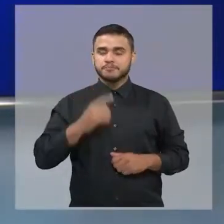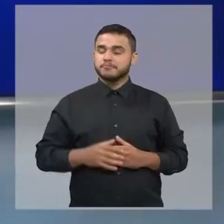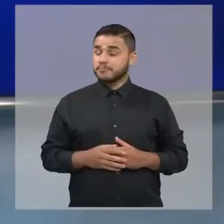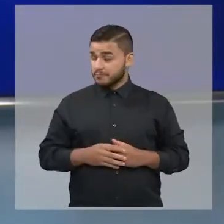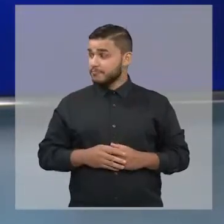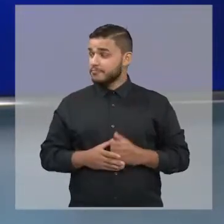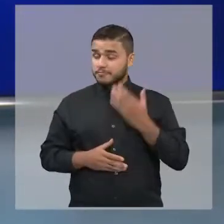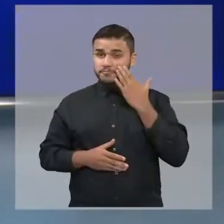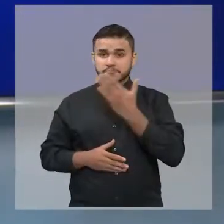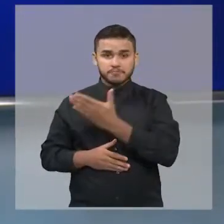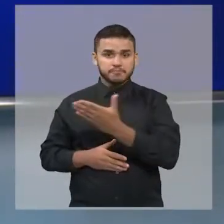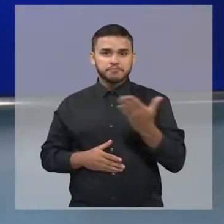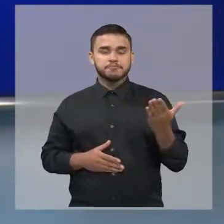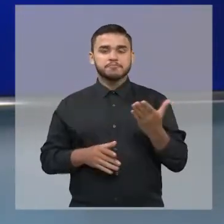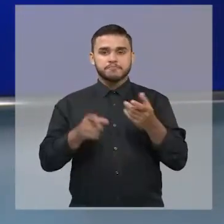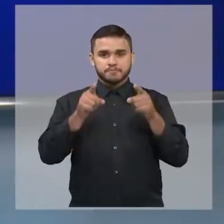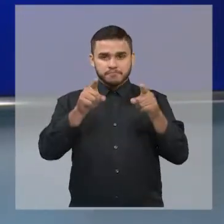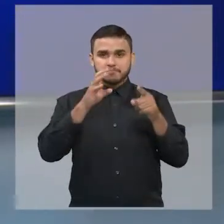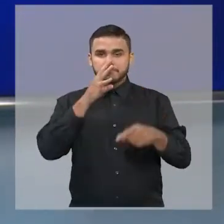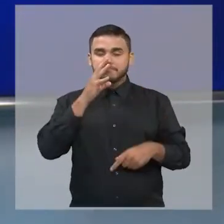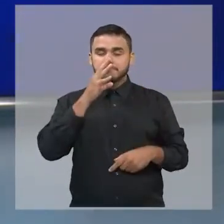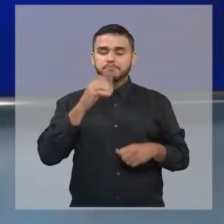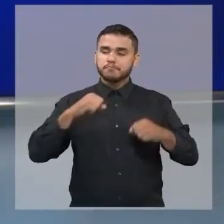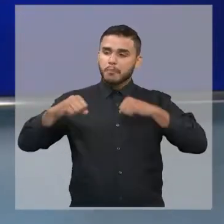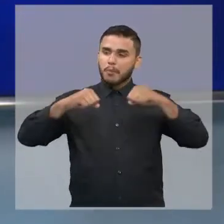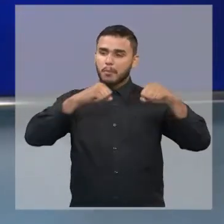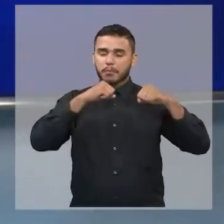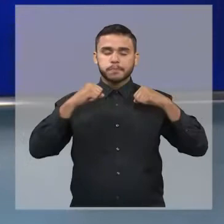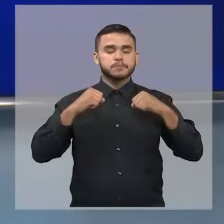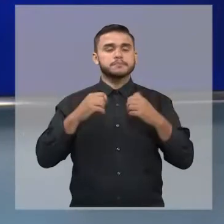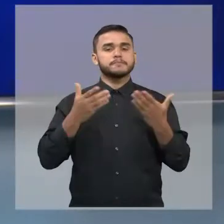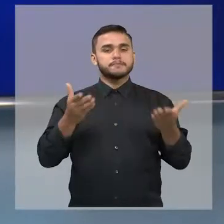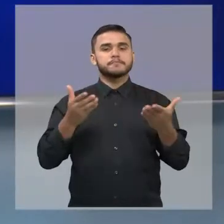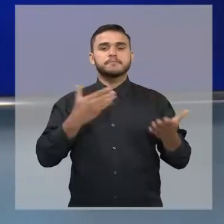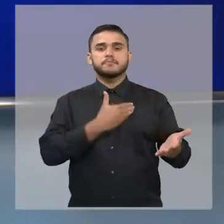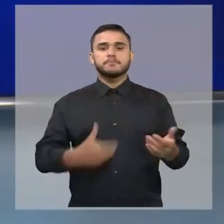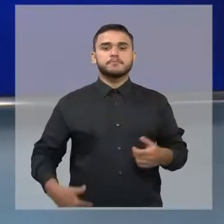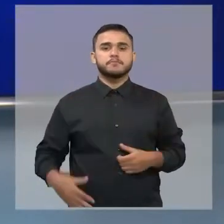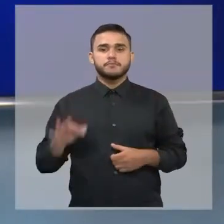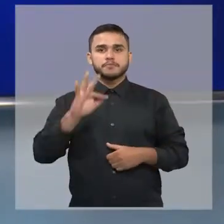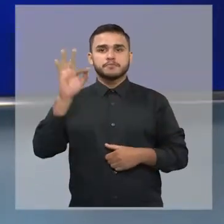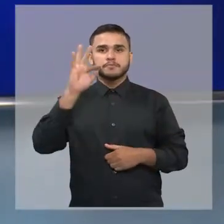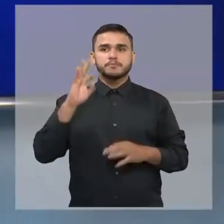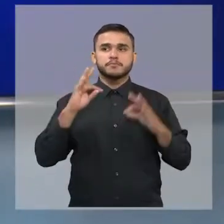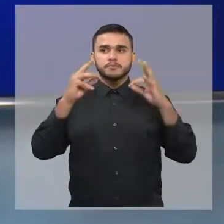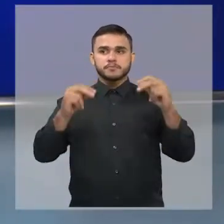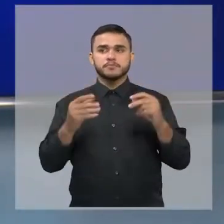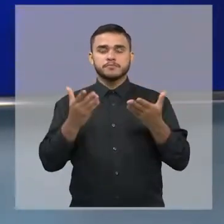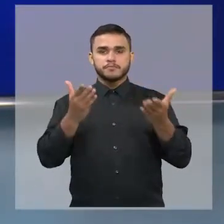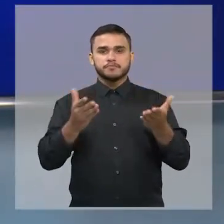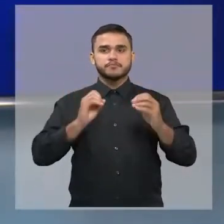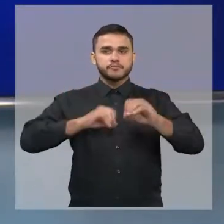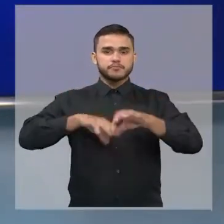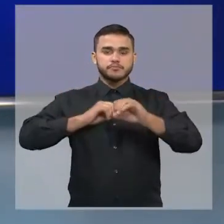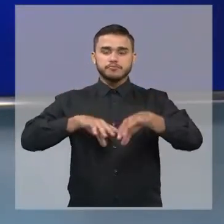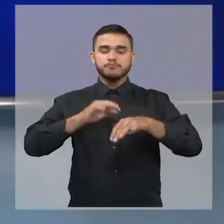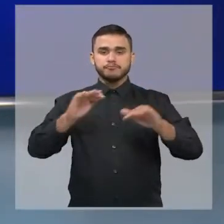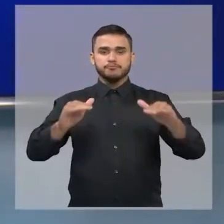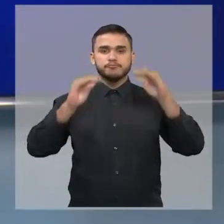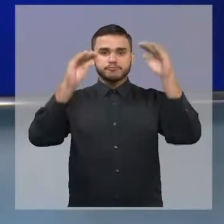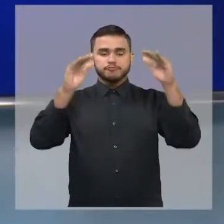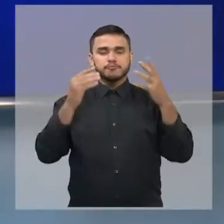2 primeiros blocos, as ações do governo federal sobre a questão do ensino superior brasileiro